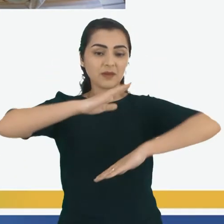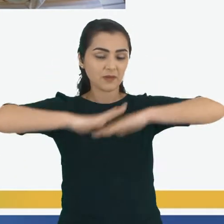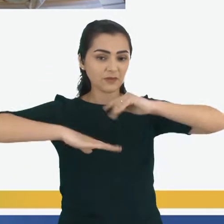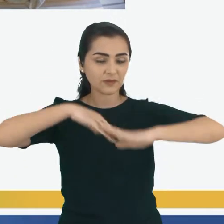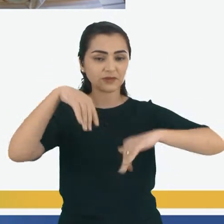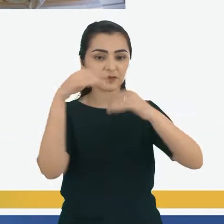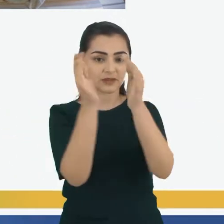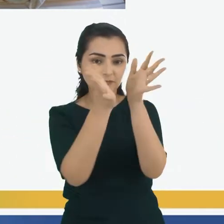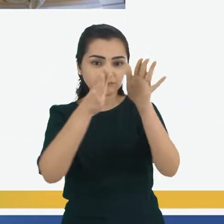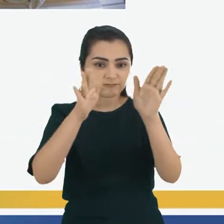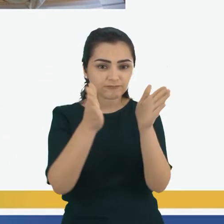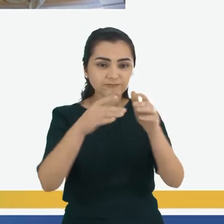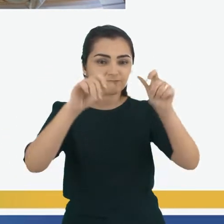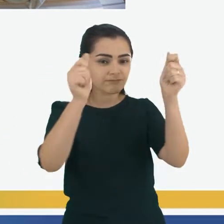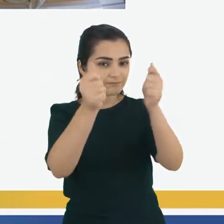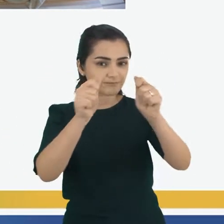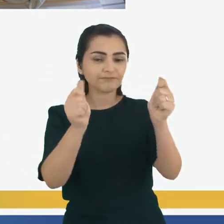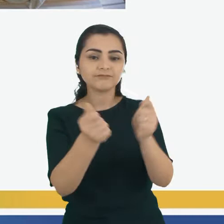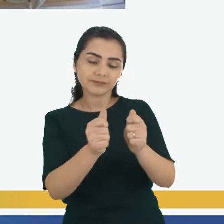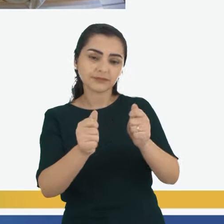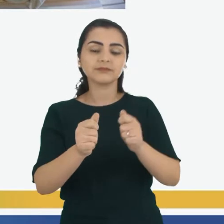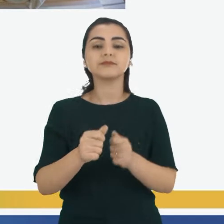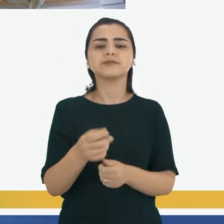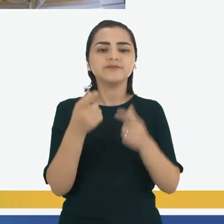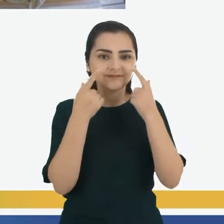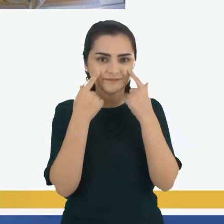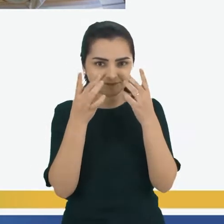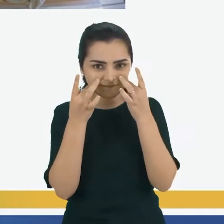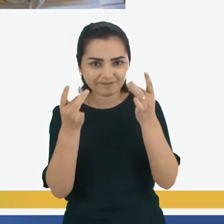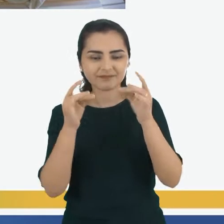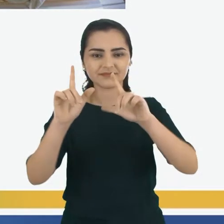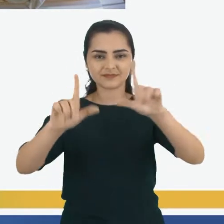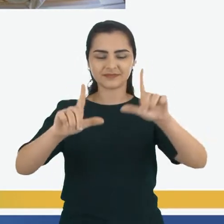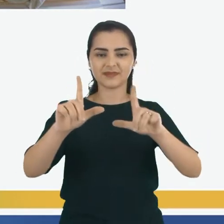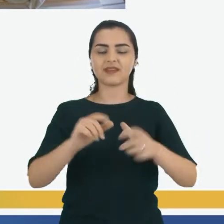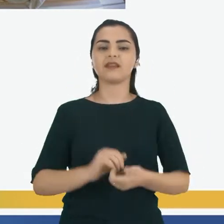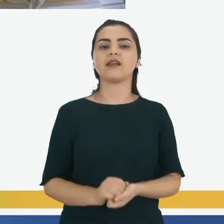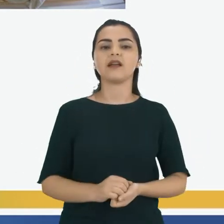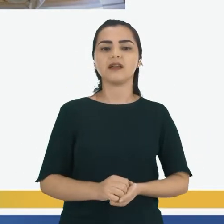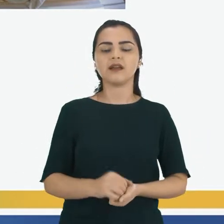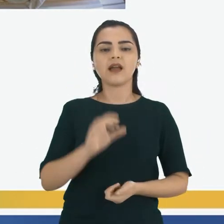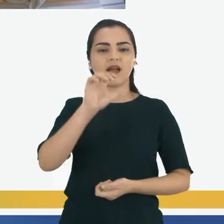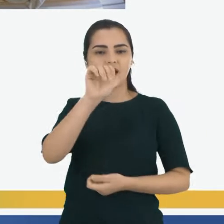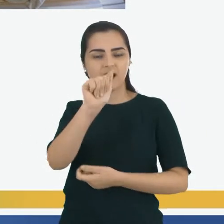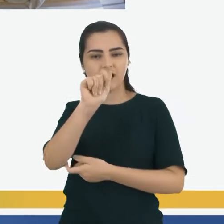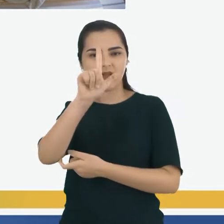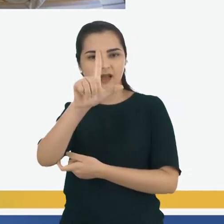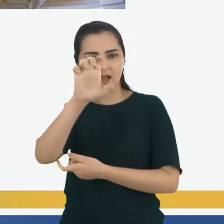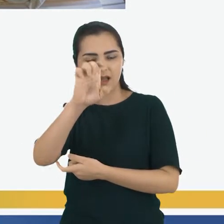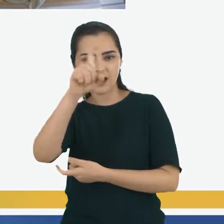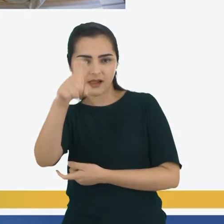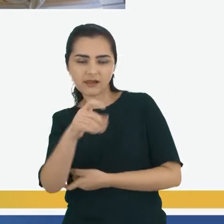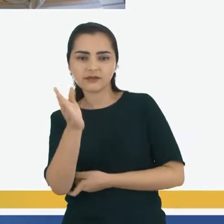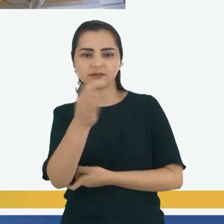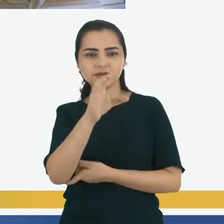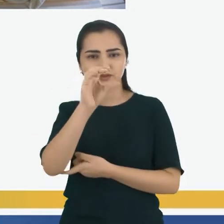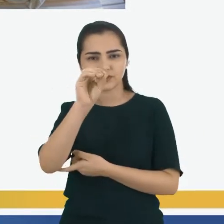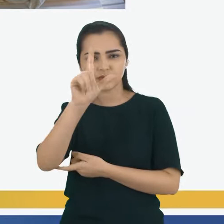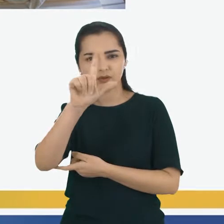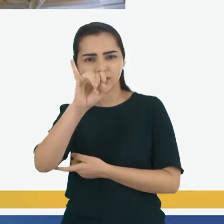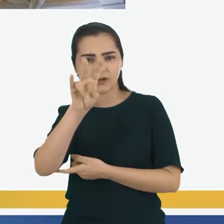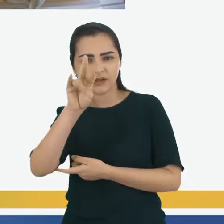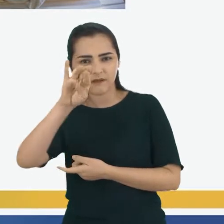trabalha com a modelagem. Acompanhe aqui comigo. Esse artista chama-se Alex de Oliveira. Ele